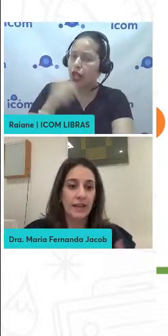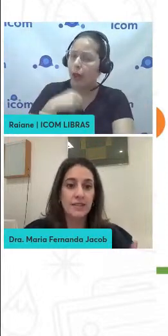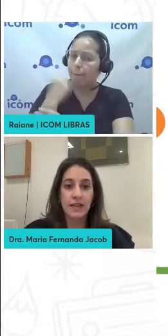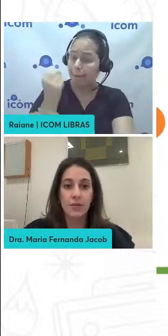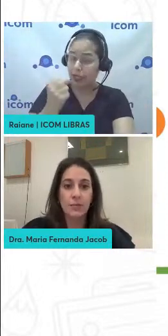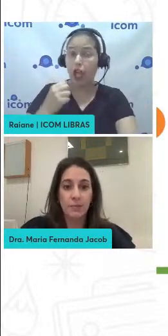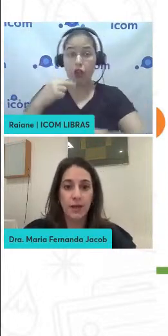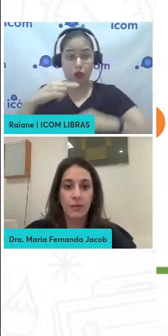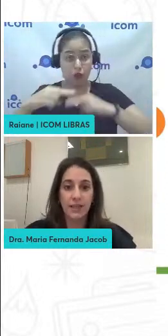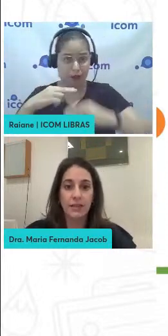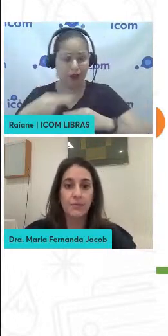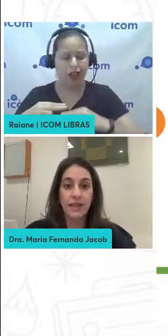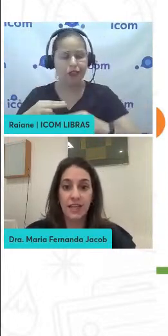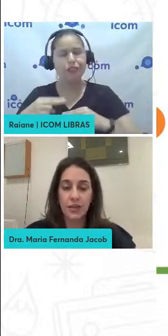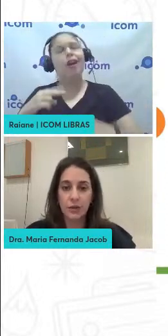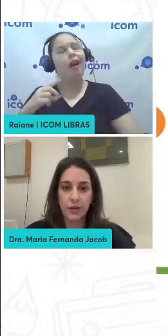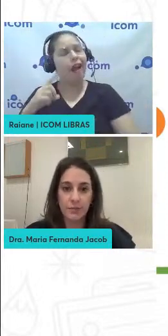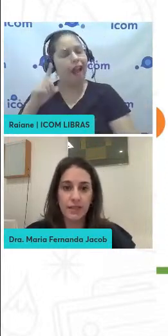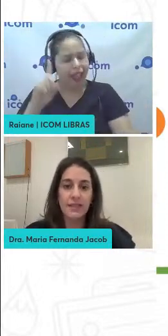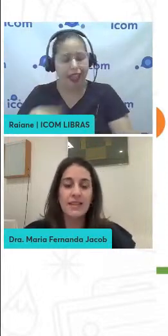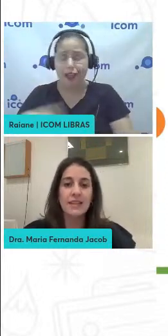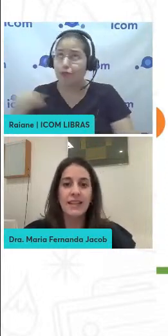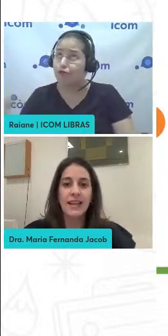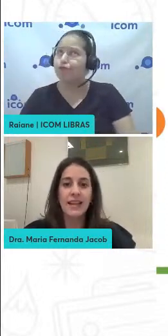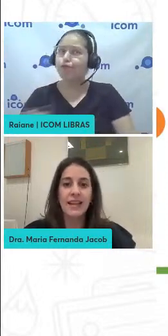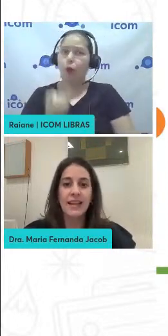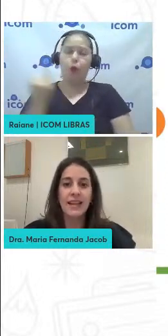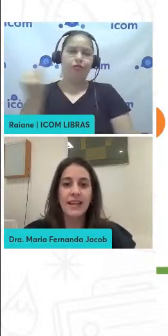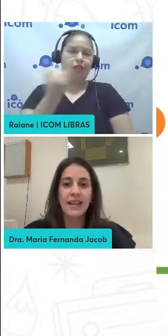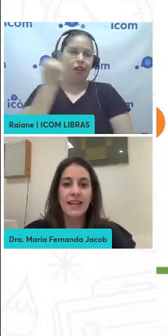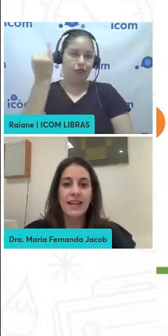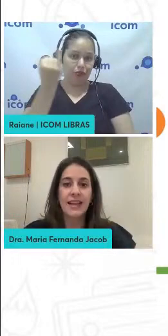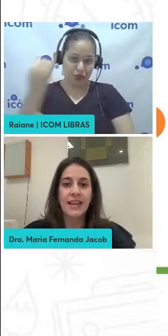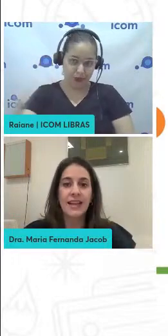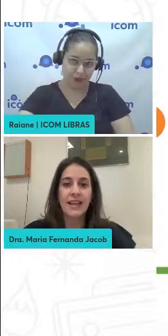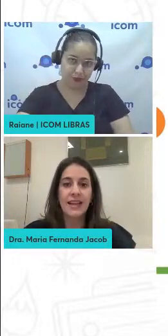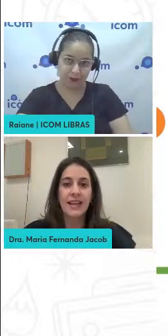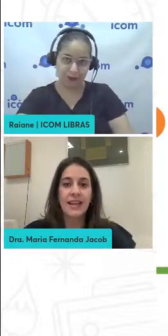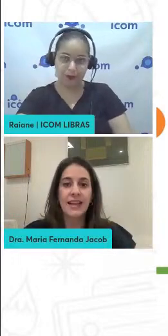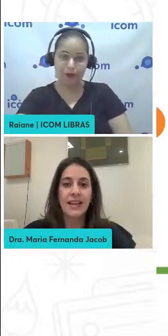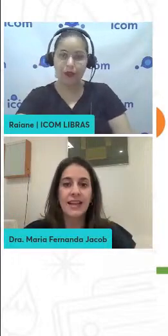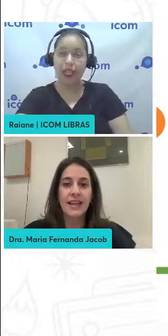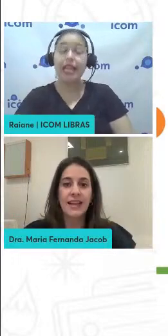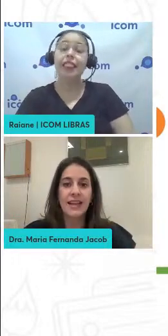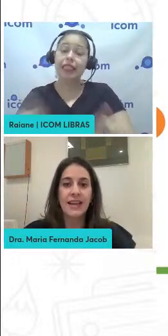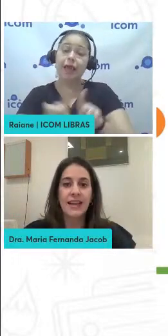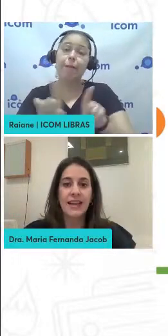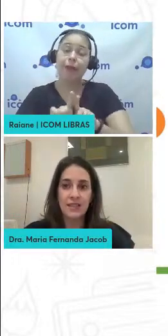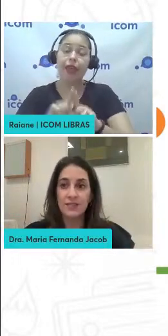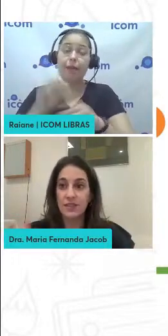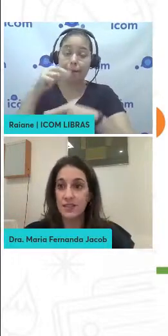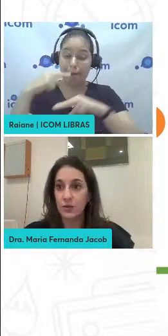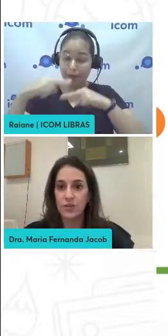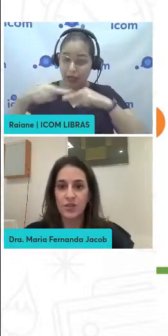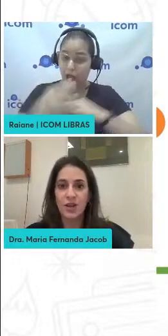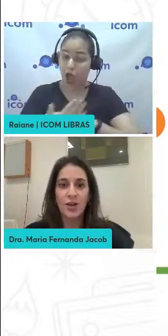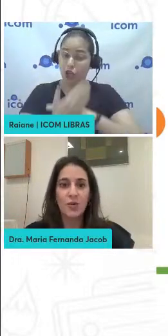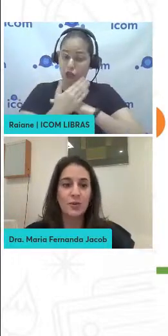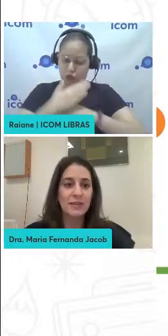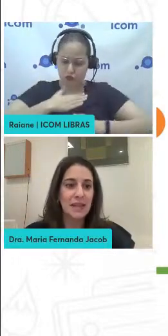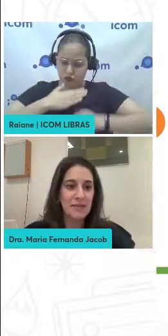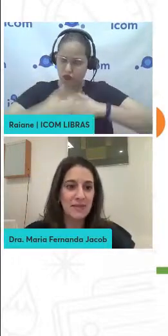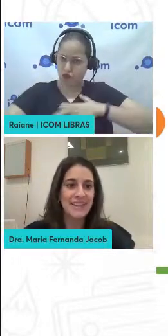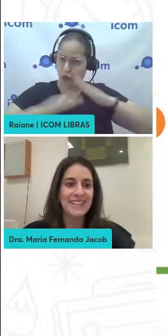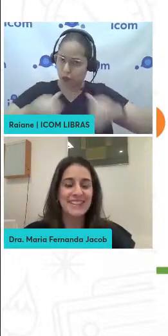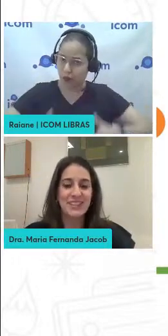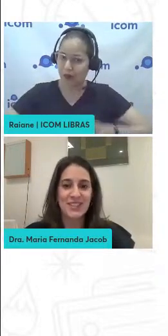no Pilates tem um papel aí enorme na ideia mesmo do recurso do Pilates como reabilitação, e esse vai ser hoje